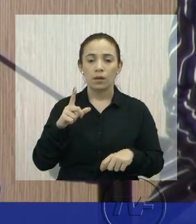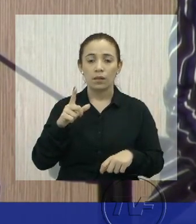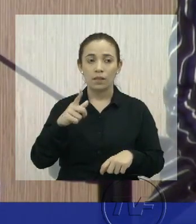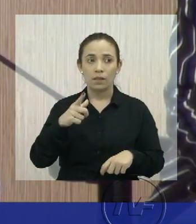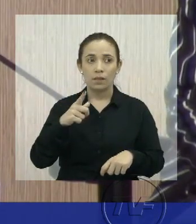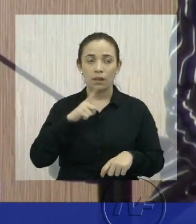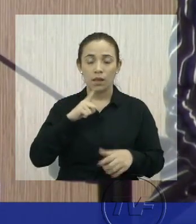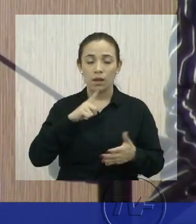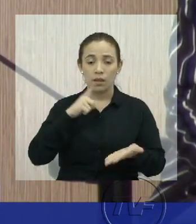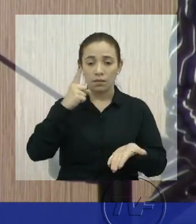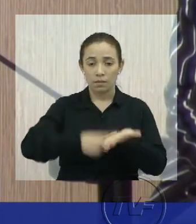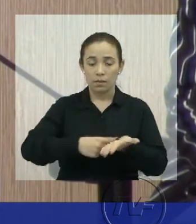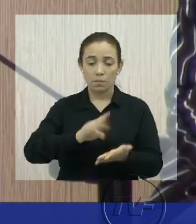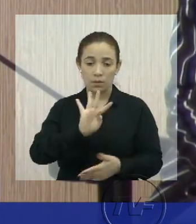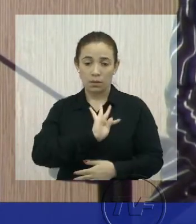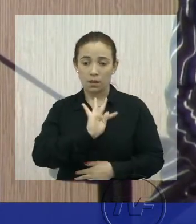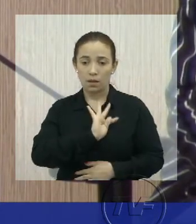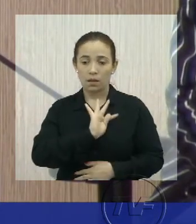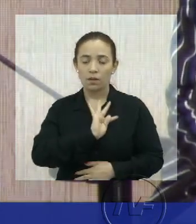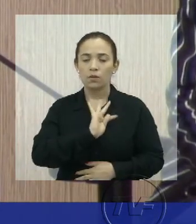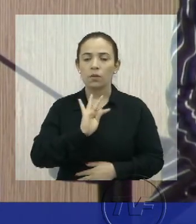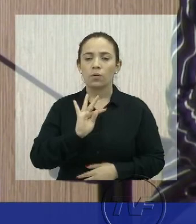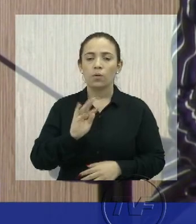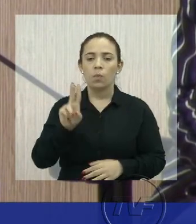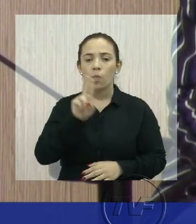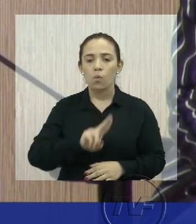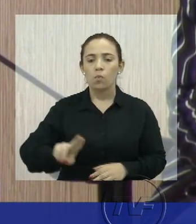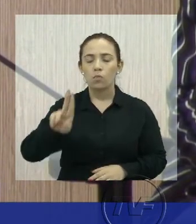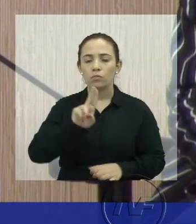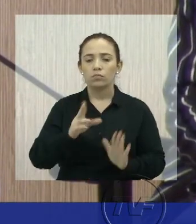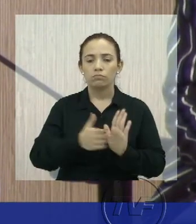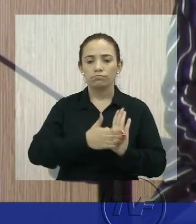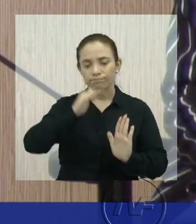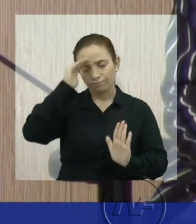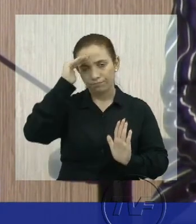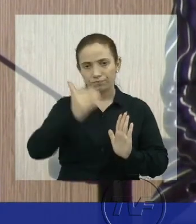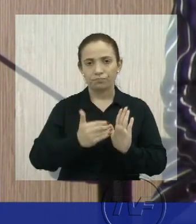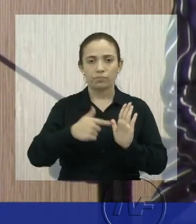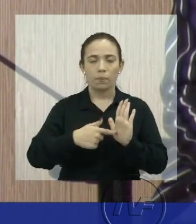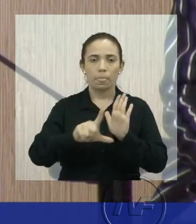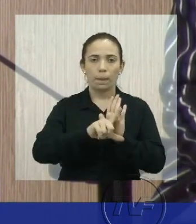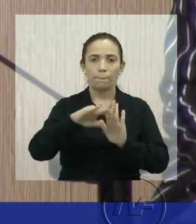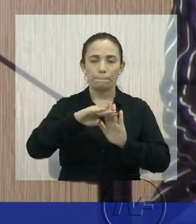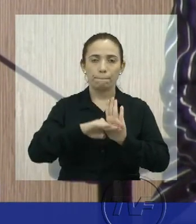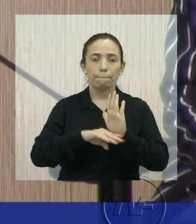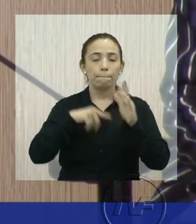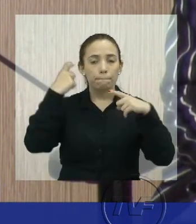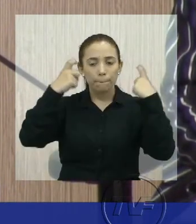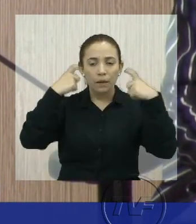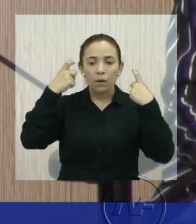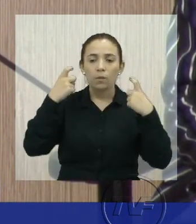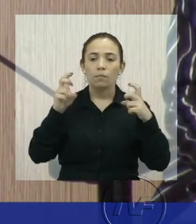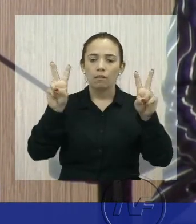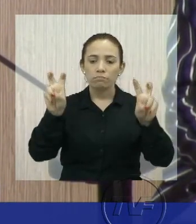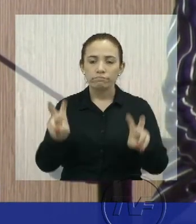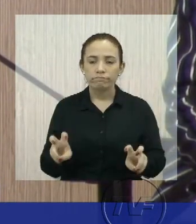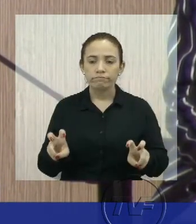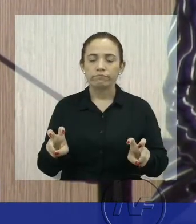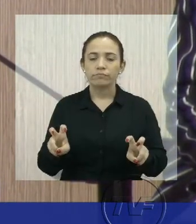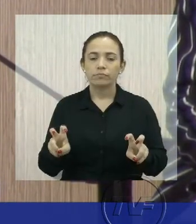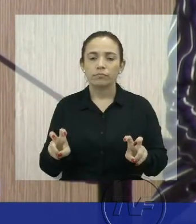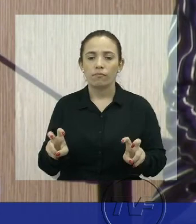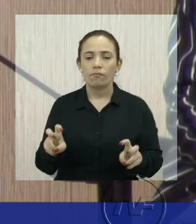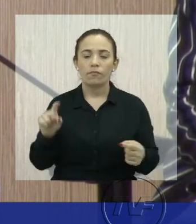técnico usado pela legislação e pela doutrina. Então, o Código ele tem essa preocupação de usar termos técnicos, né? Mas não,